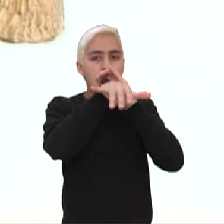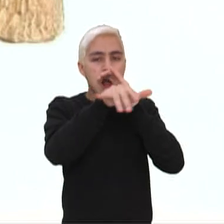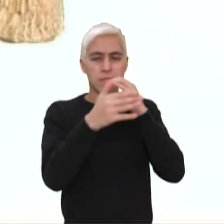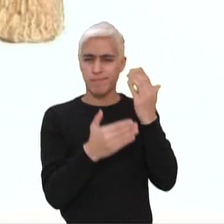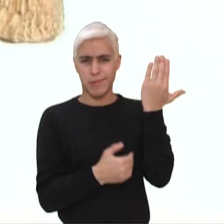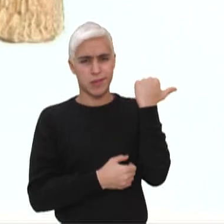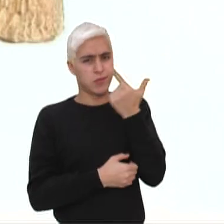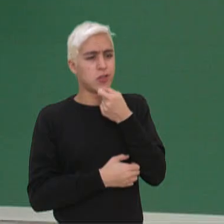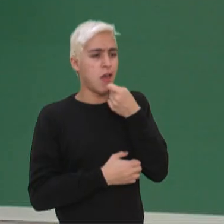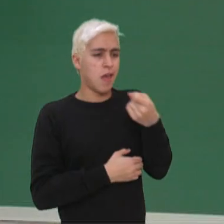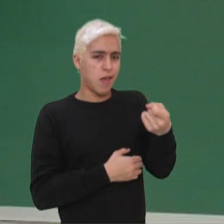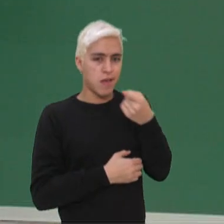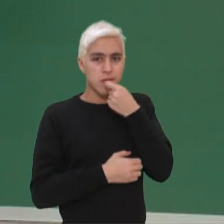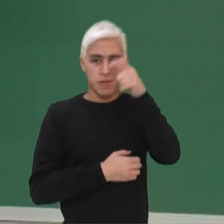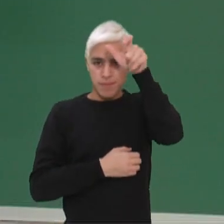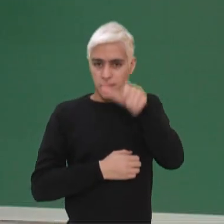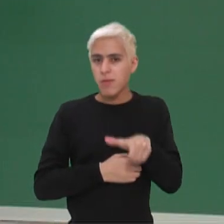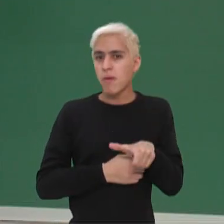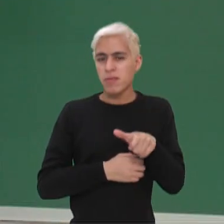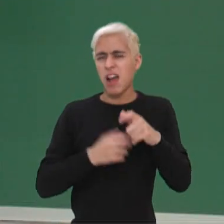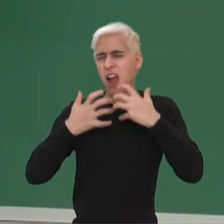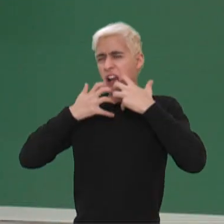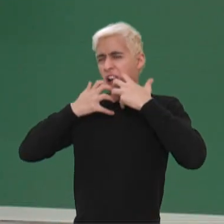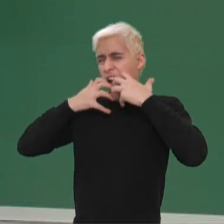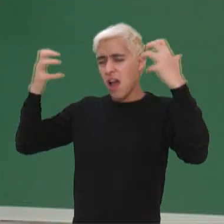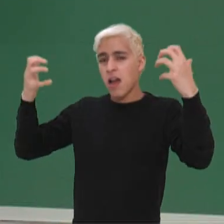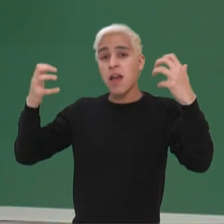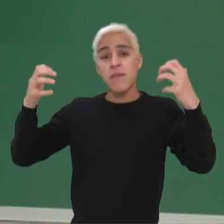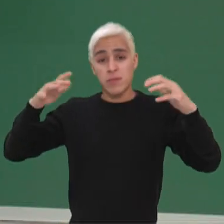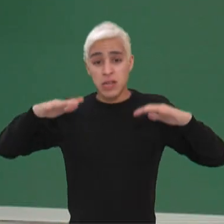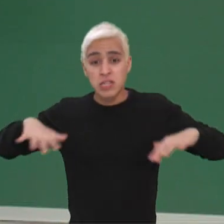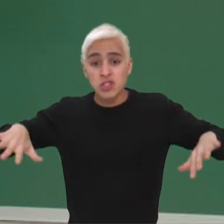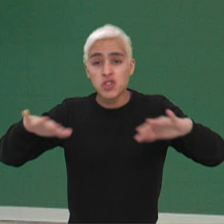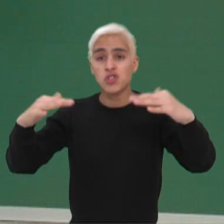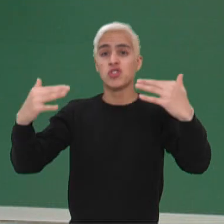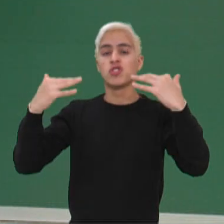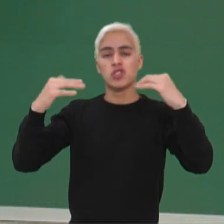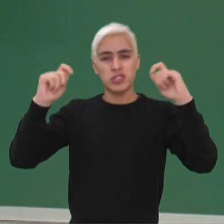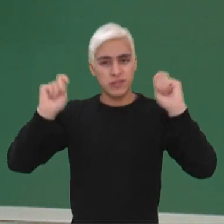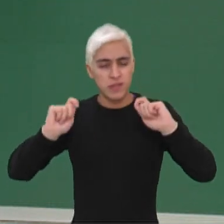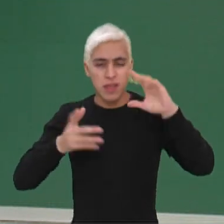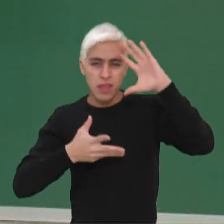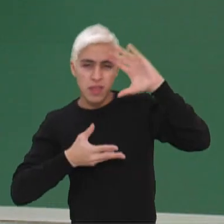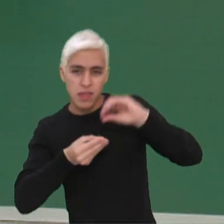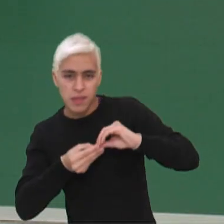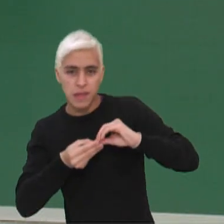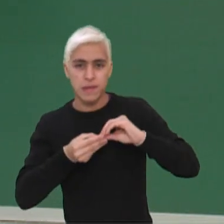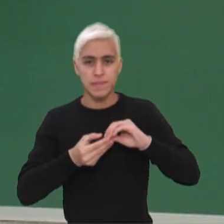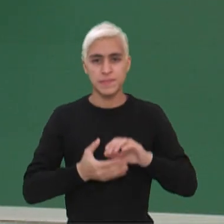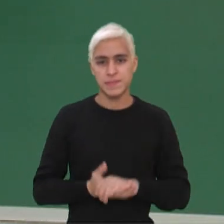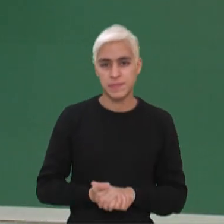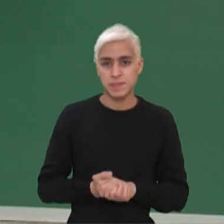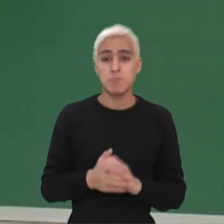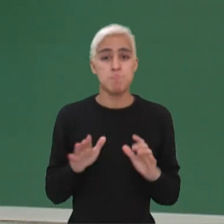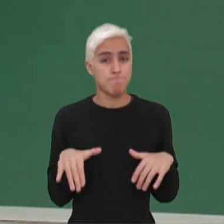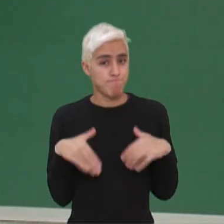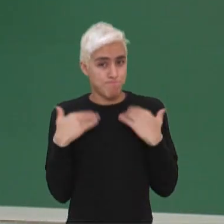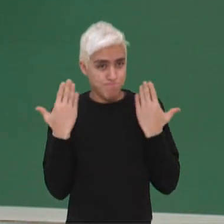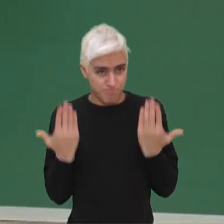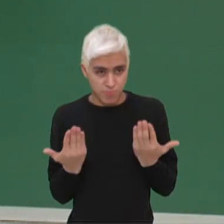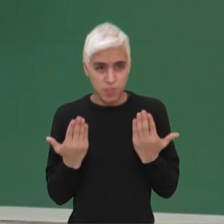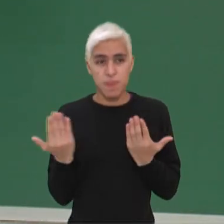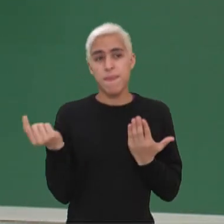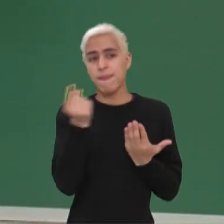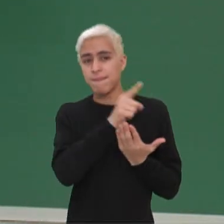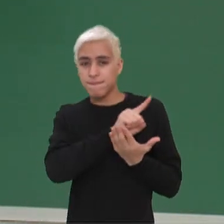existia microfone, o sujeito tinha que gritar, falar alto para que todos pudessem ouvir, ok? Então, só para